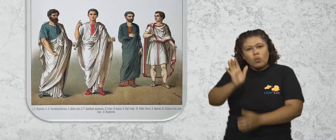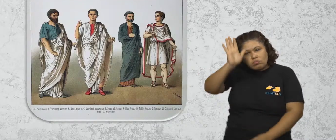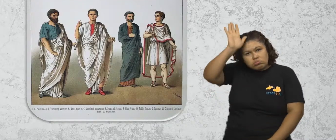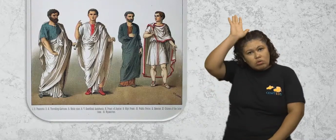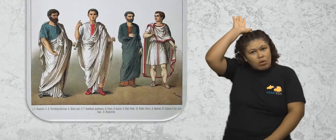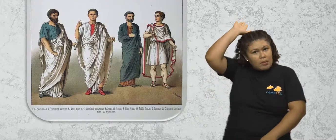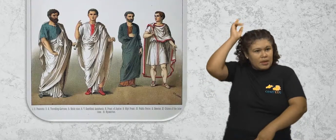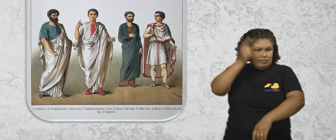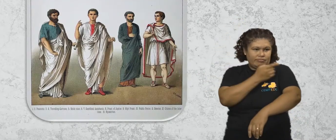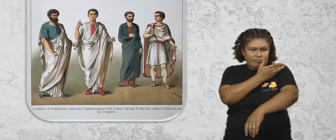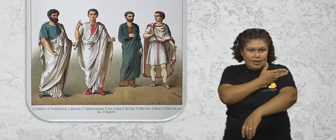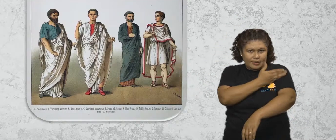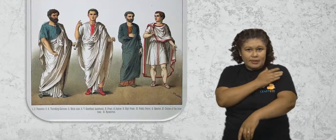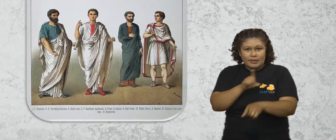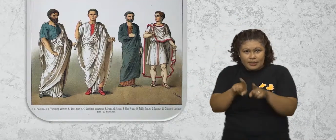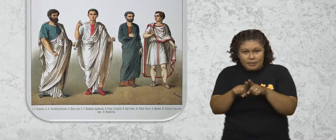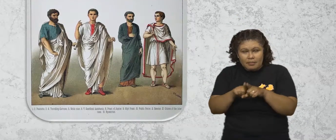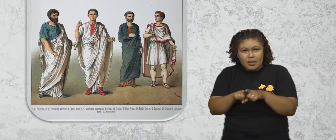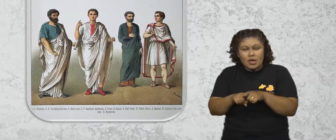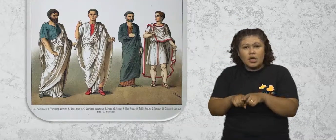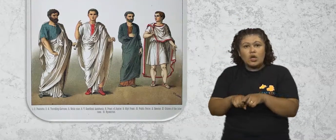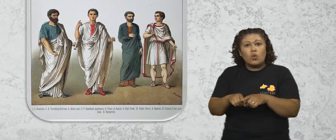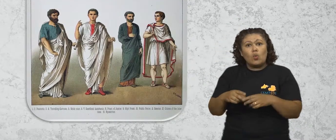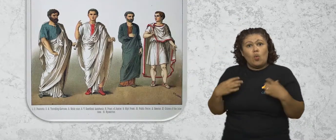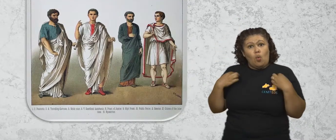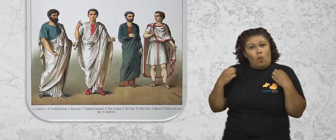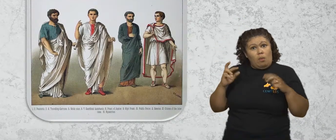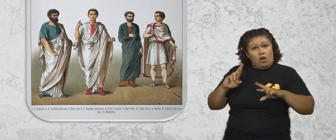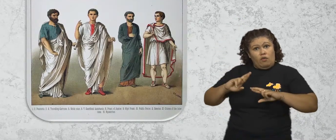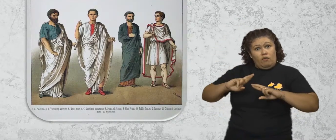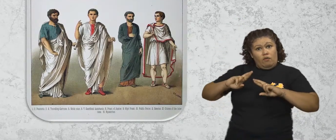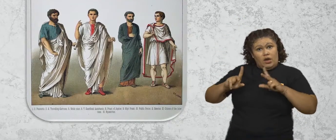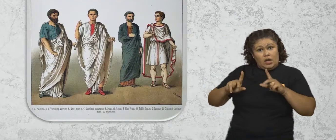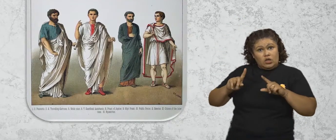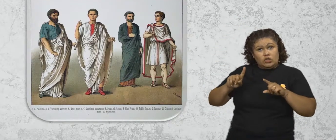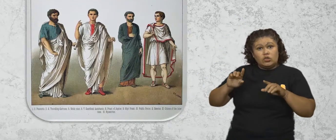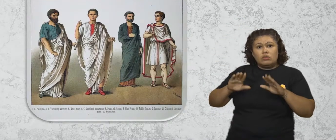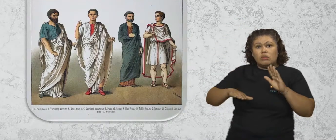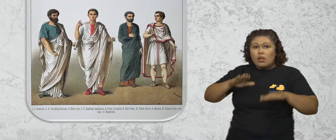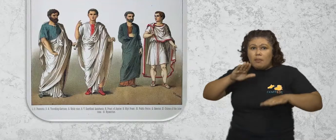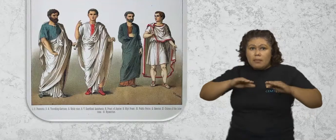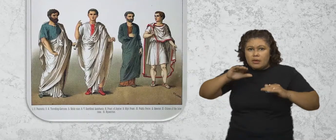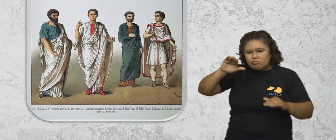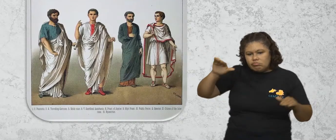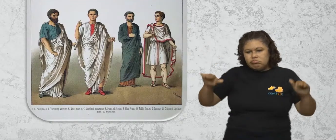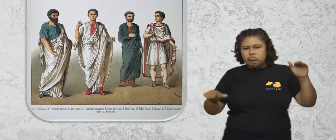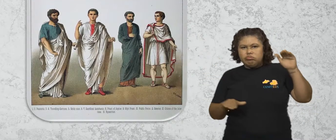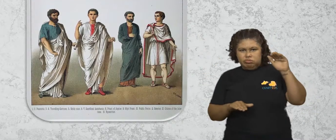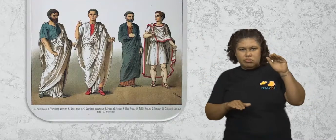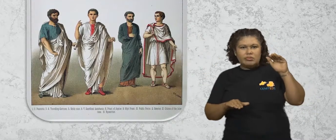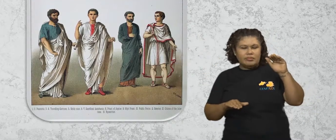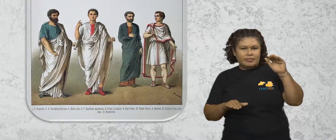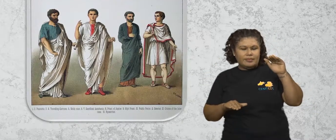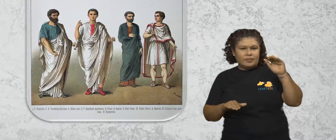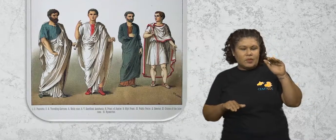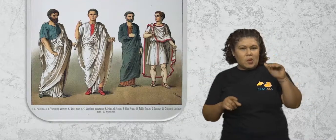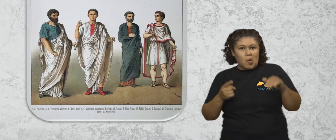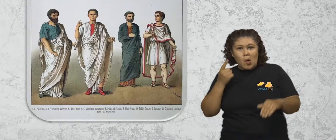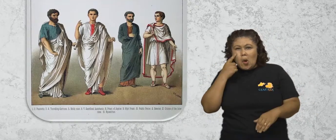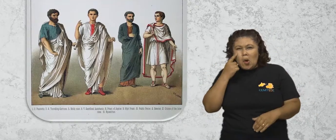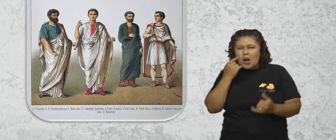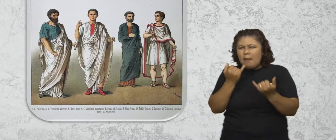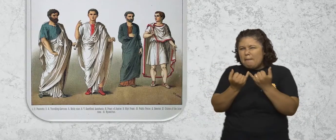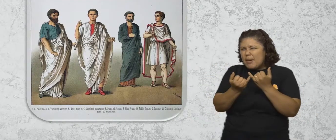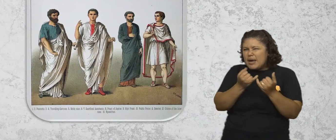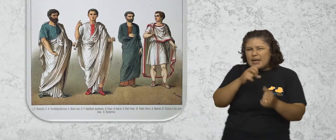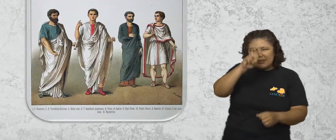vestimentas diferenciadas em razão da posição social que ocupam. Aqui, notamos as semelhanças entre diferentes